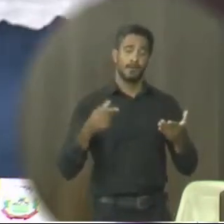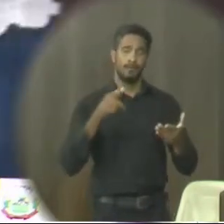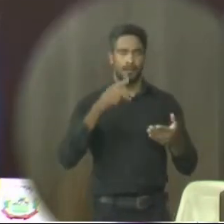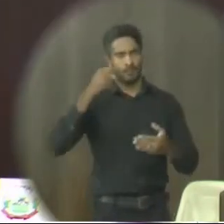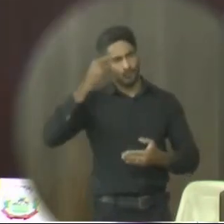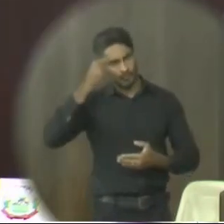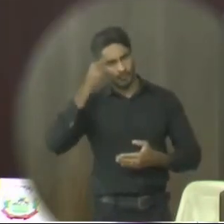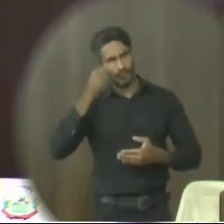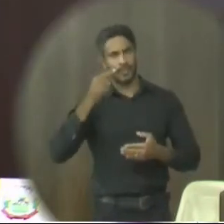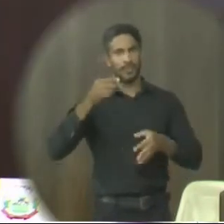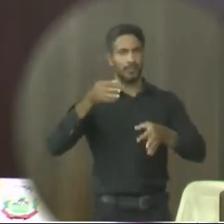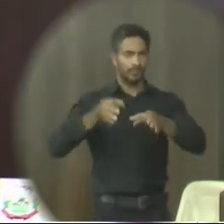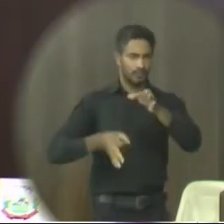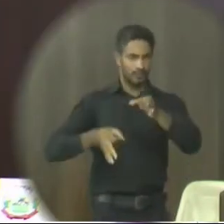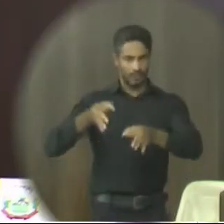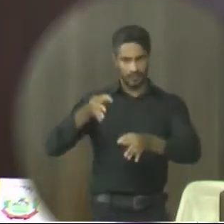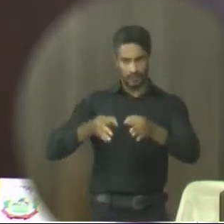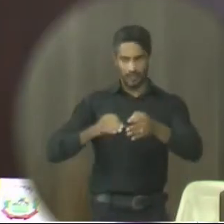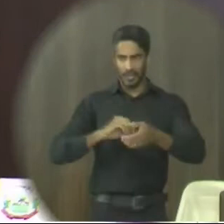Poder Judiciário.